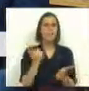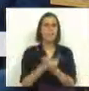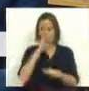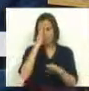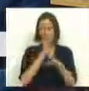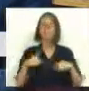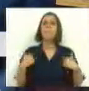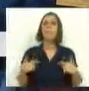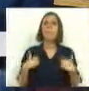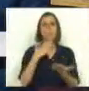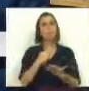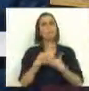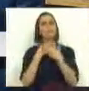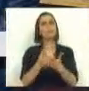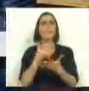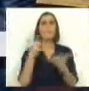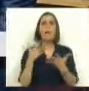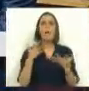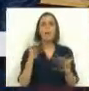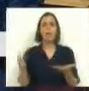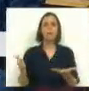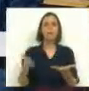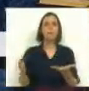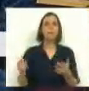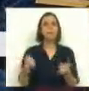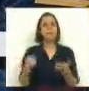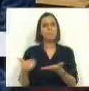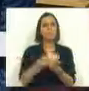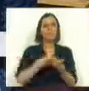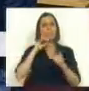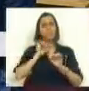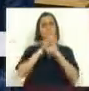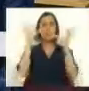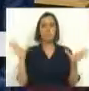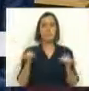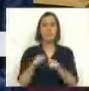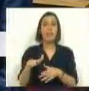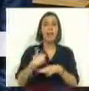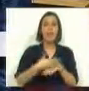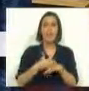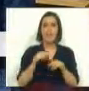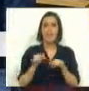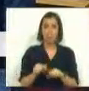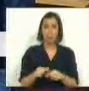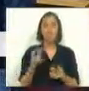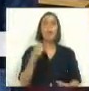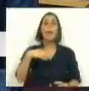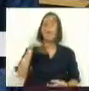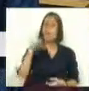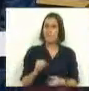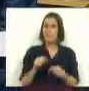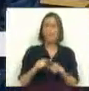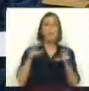empenhou, contribuindo para uma maior racionalização e transparência deste setor. O Partido